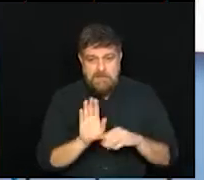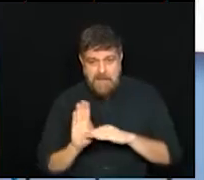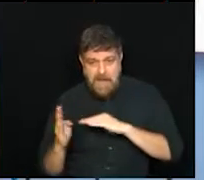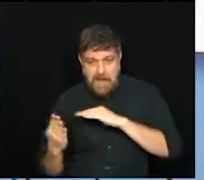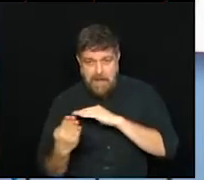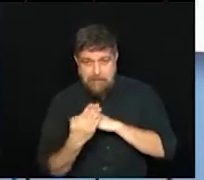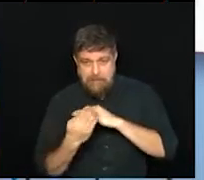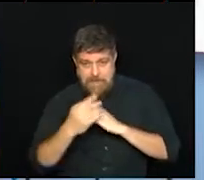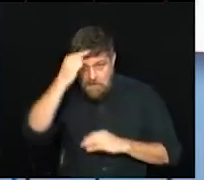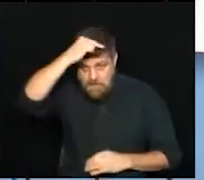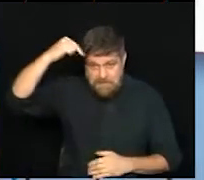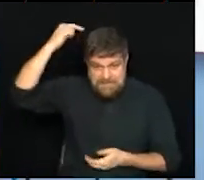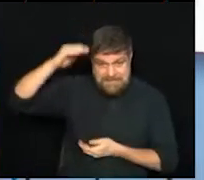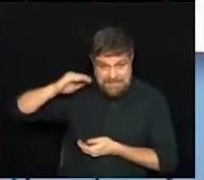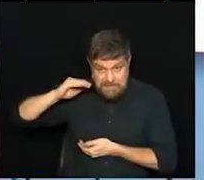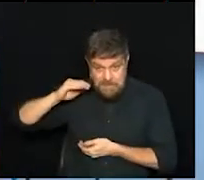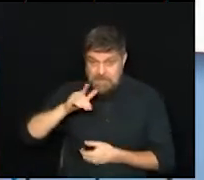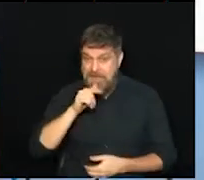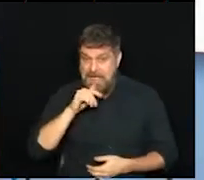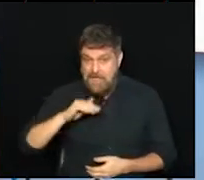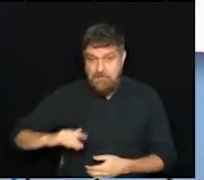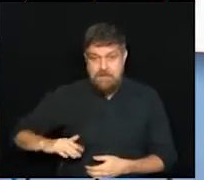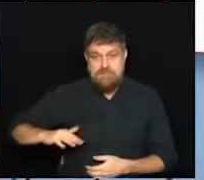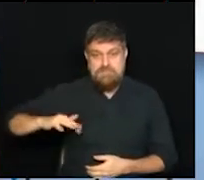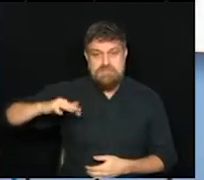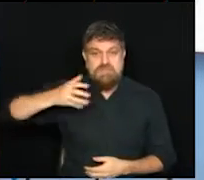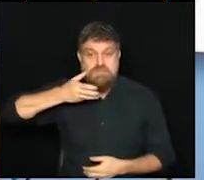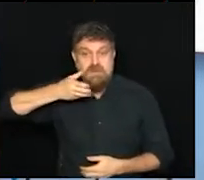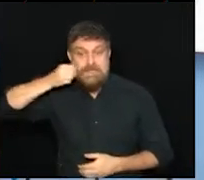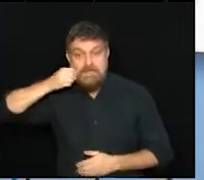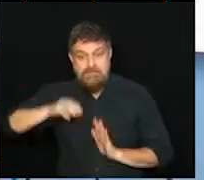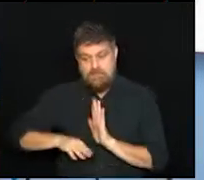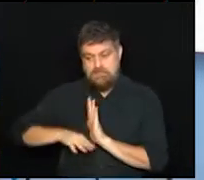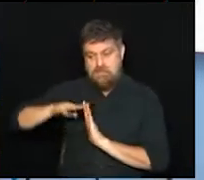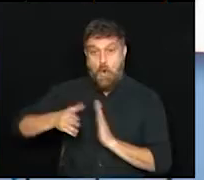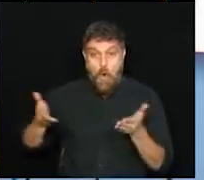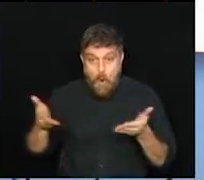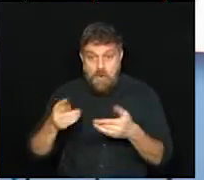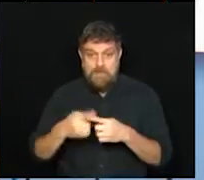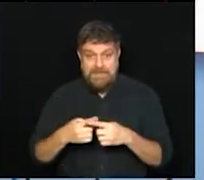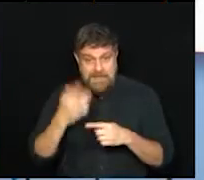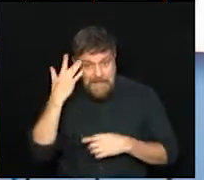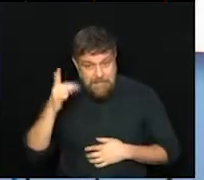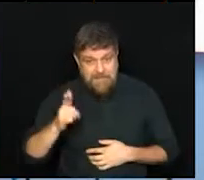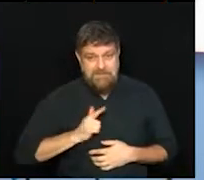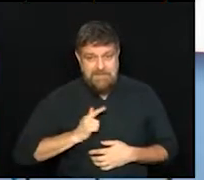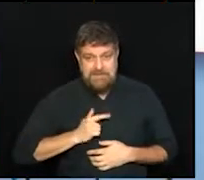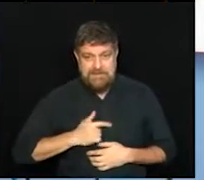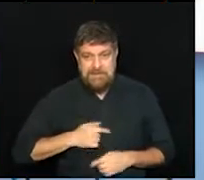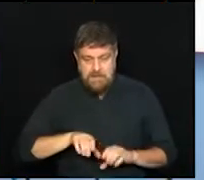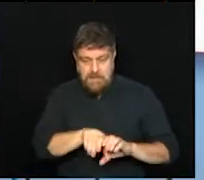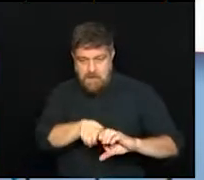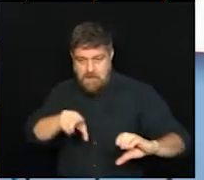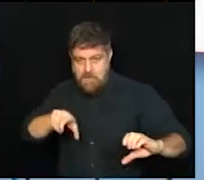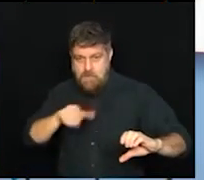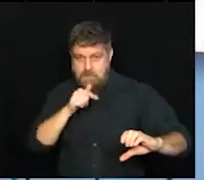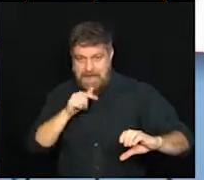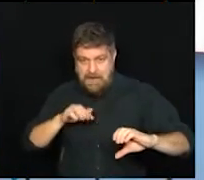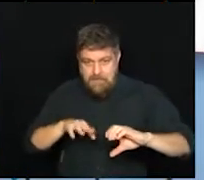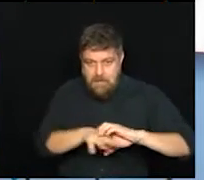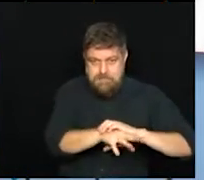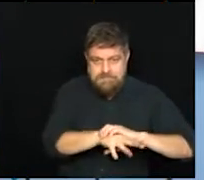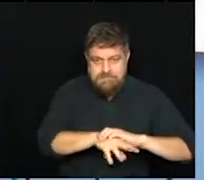Jardim Santo Antônio, faça a reserva de água hoje, porque amanhã nós teremos o serviço de interligação de